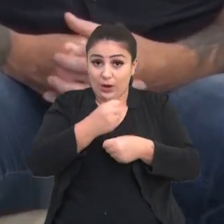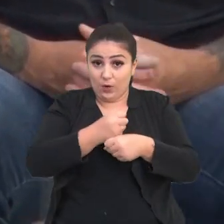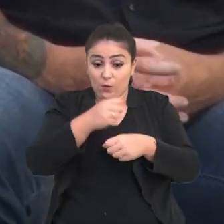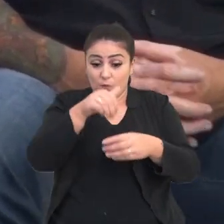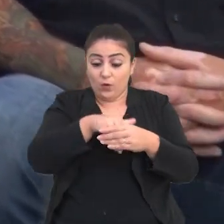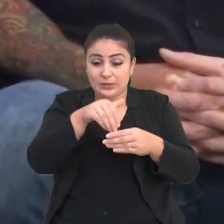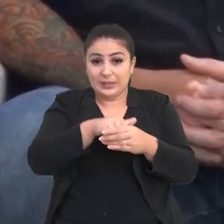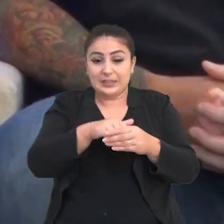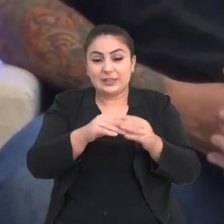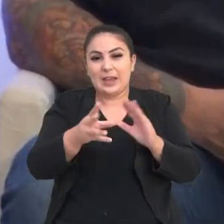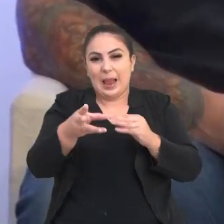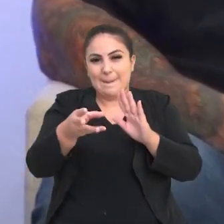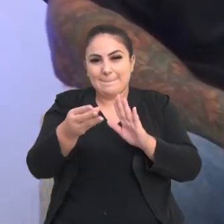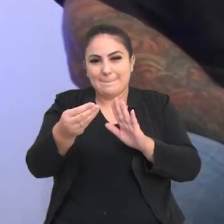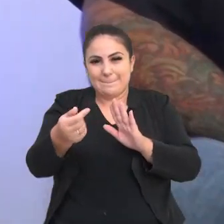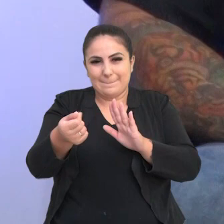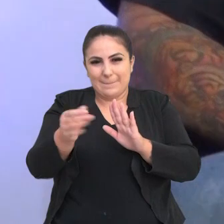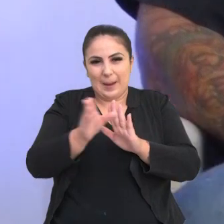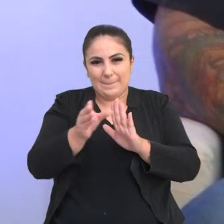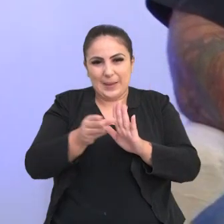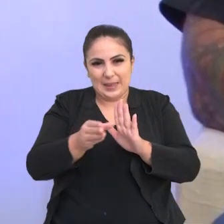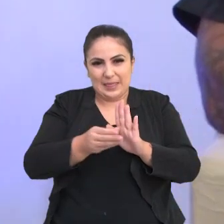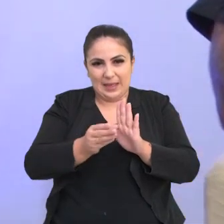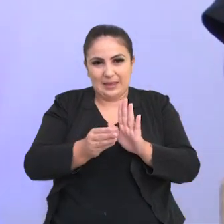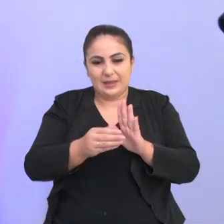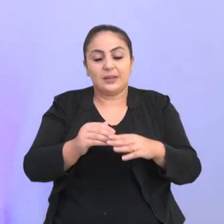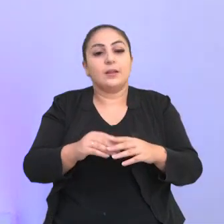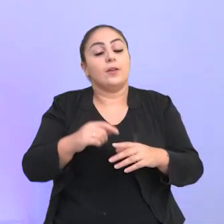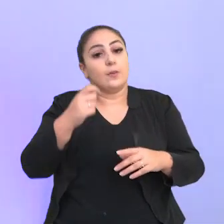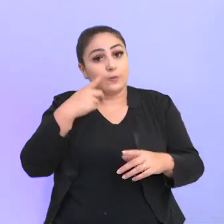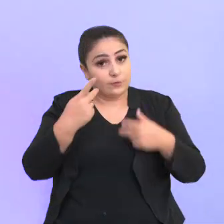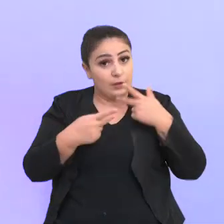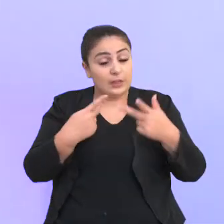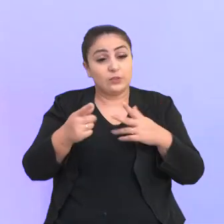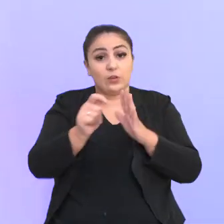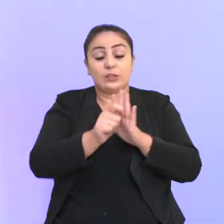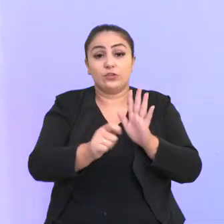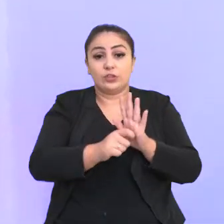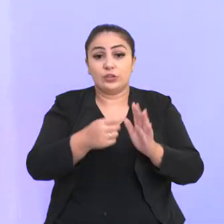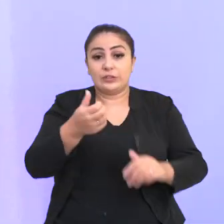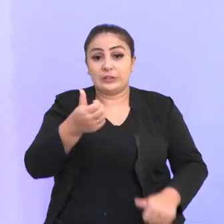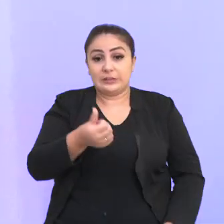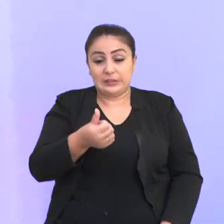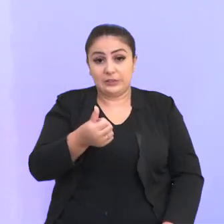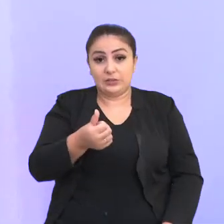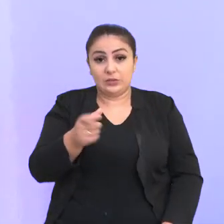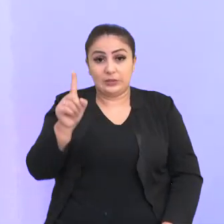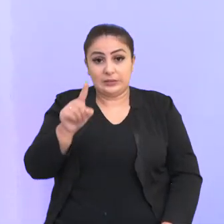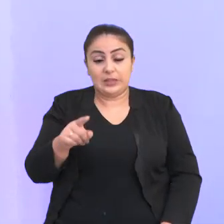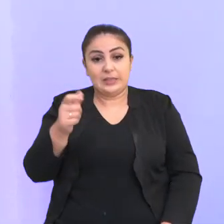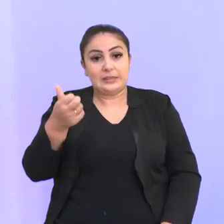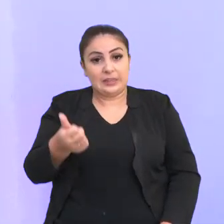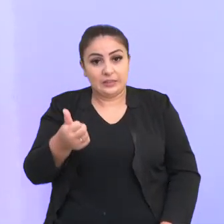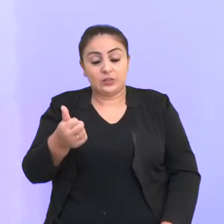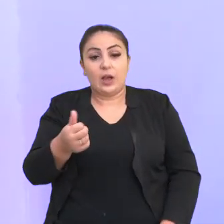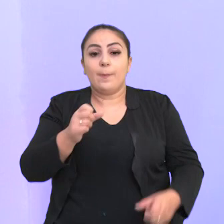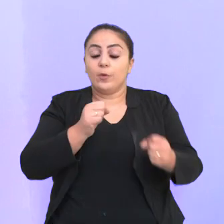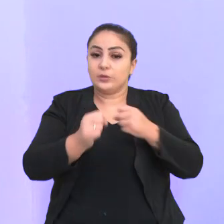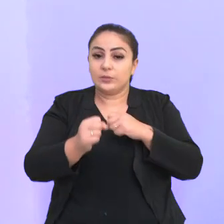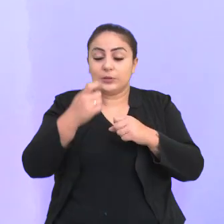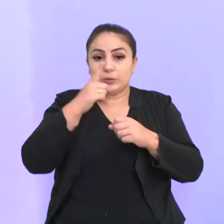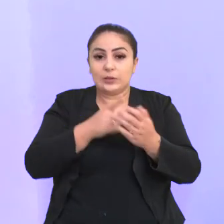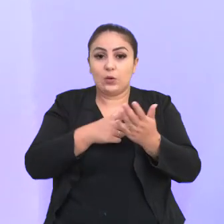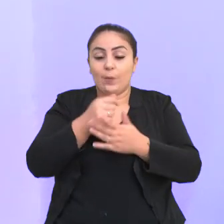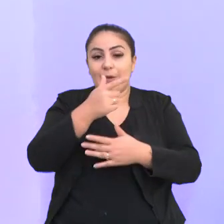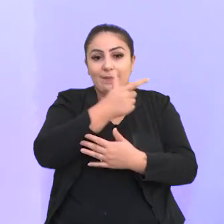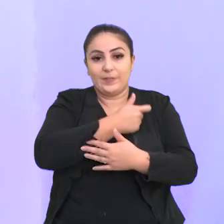Anual, votada com as emendas orçamentárias, previu no artigo 6º, inciso 6º, a possibilidade